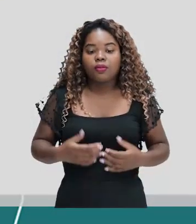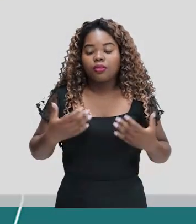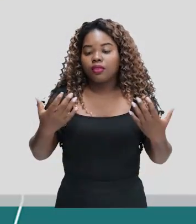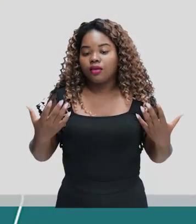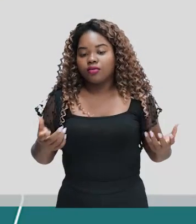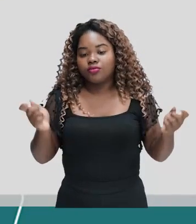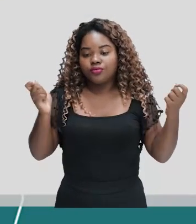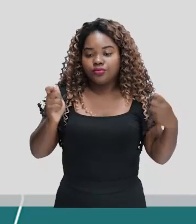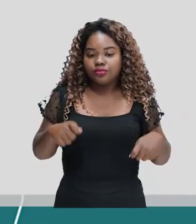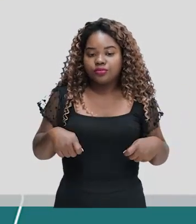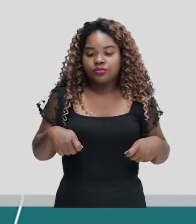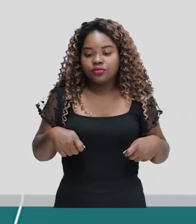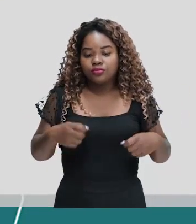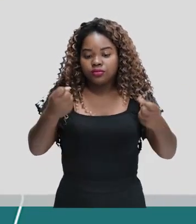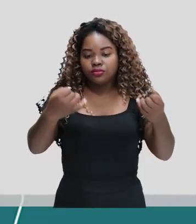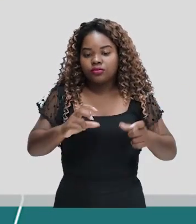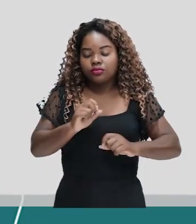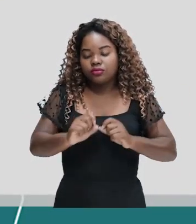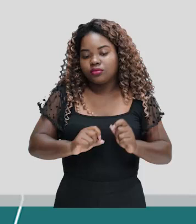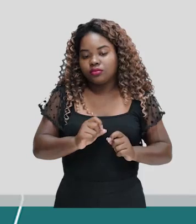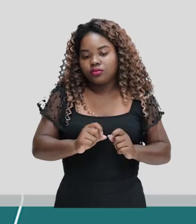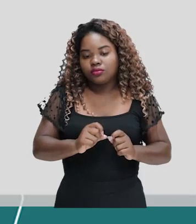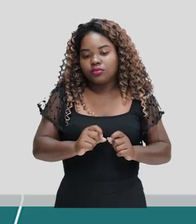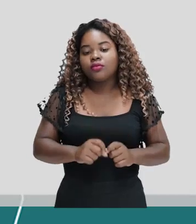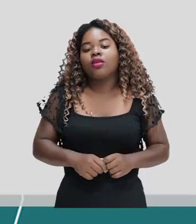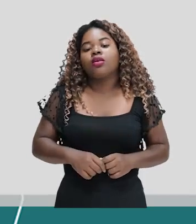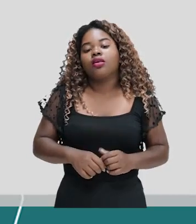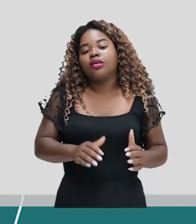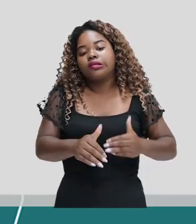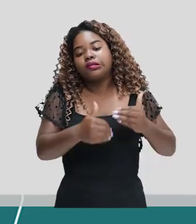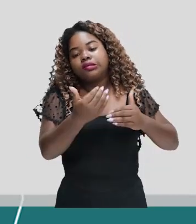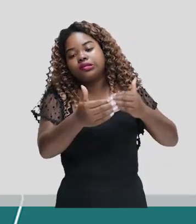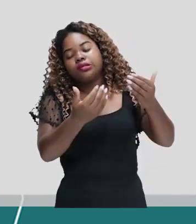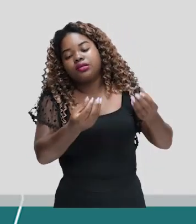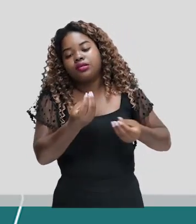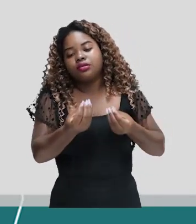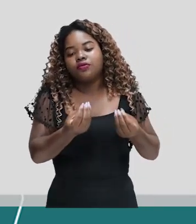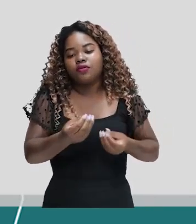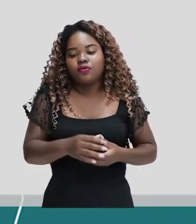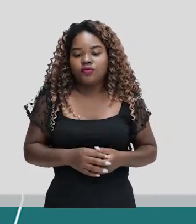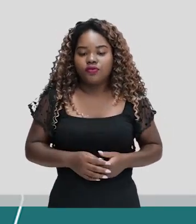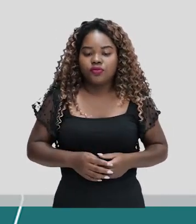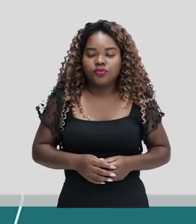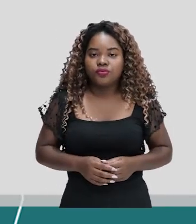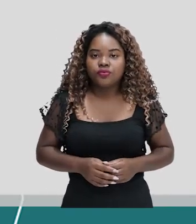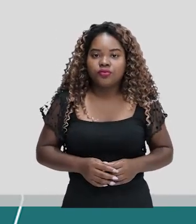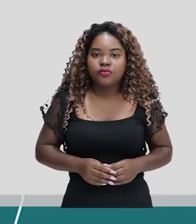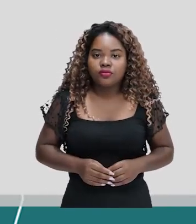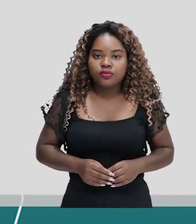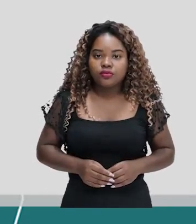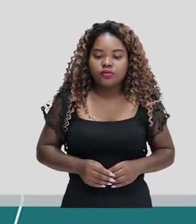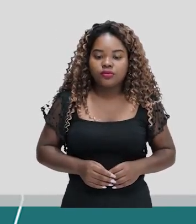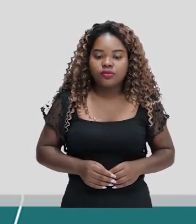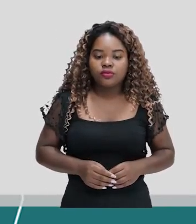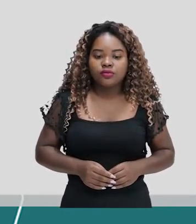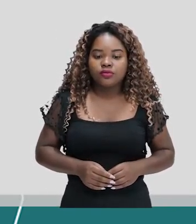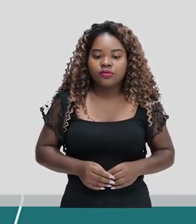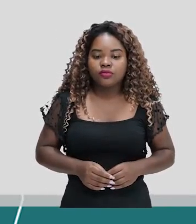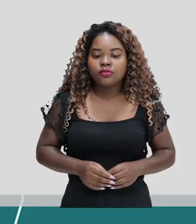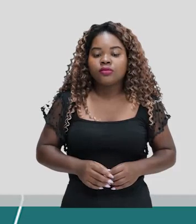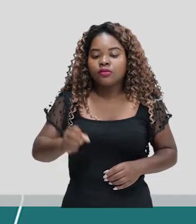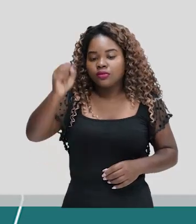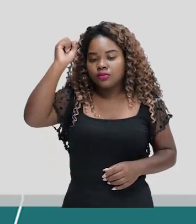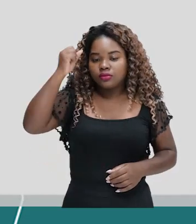Estilisticamente, a gente pode dizer que o Renascimento se desenvolve, eu não vou perder, não vou passar muito tempo nisso e me adentrar nos detalhes, mas para que a gente tenha noção,